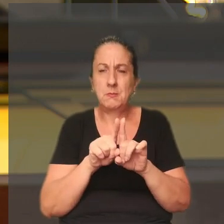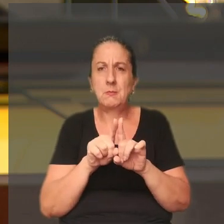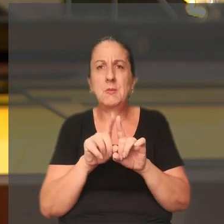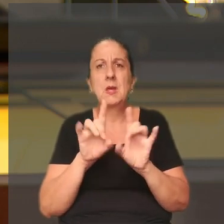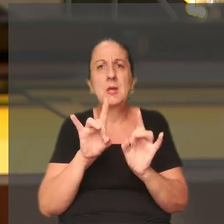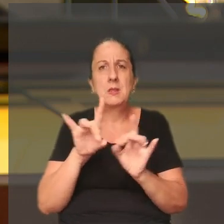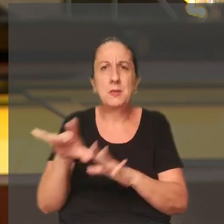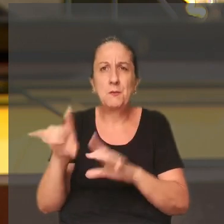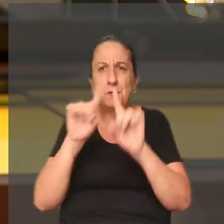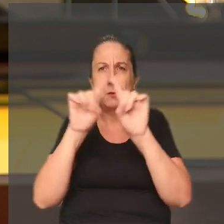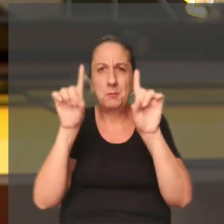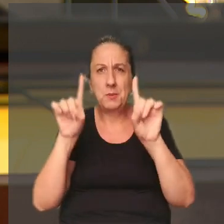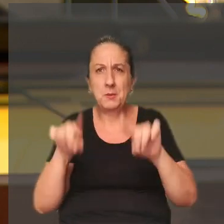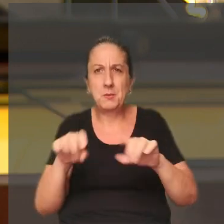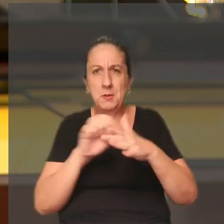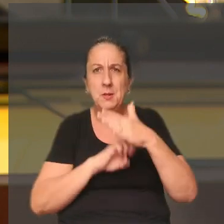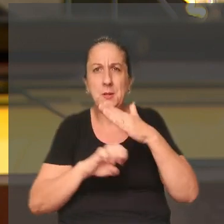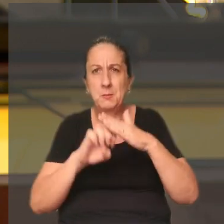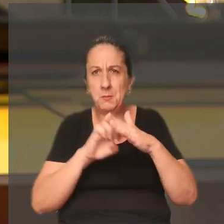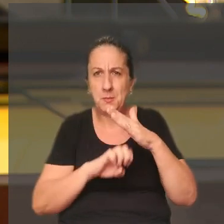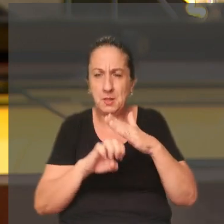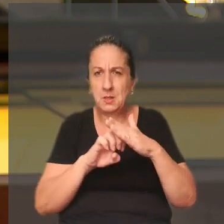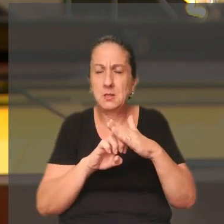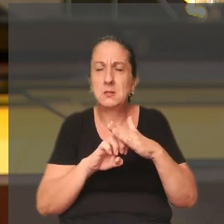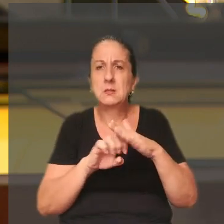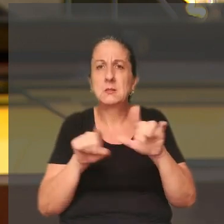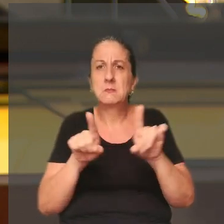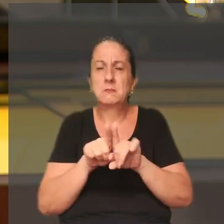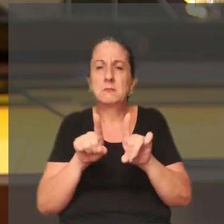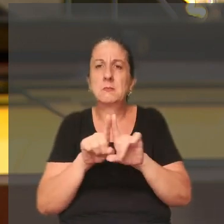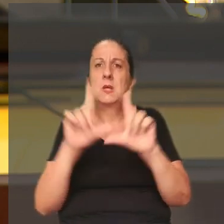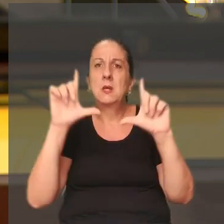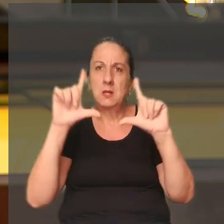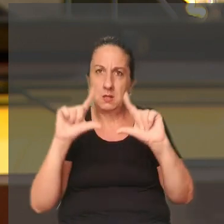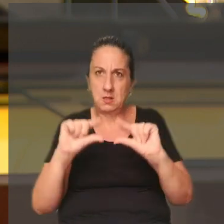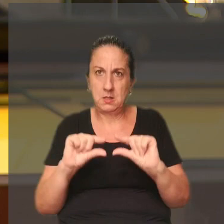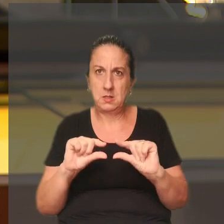serviços, devolvendo empregados para as empresas prestadoras,